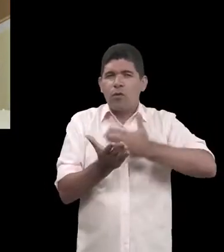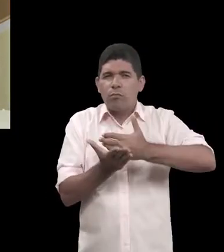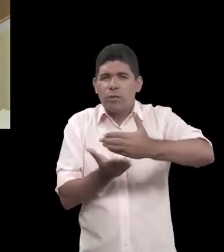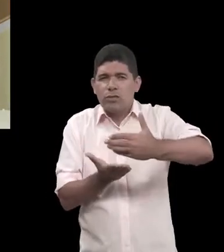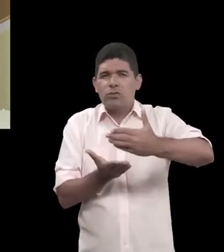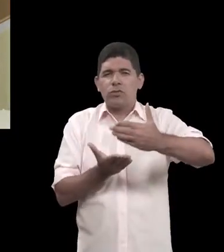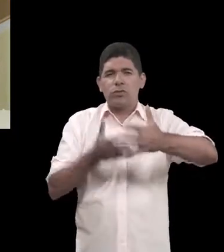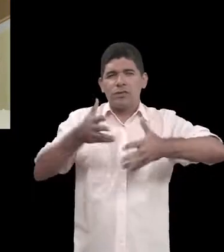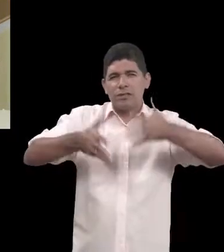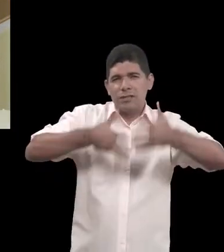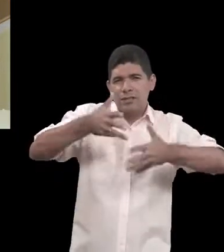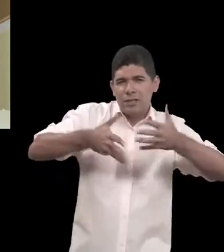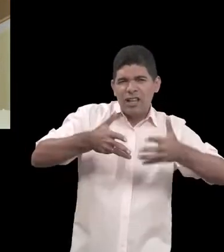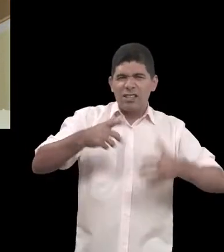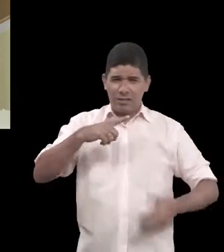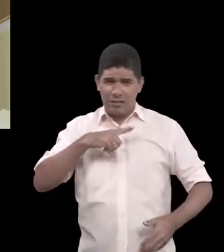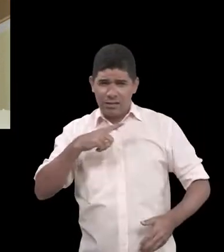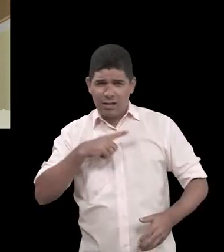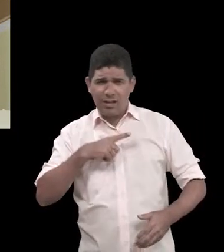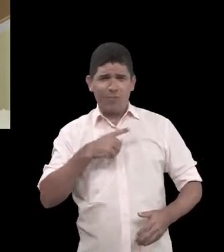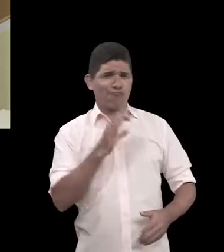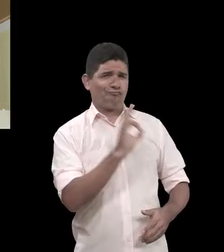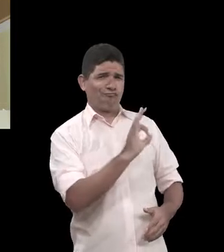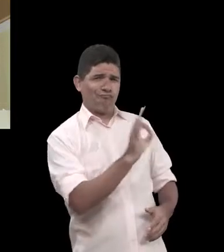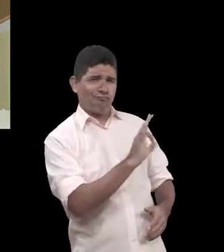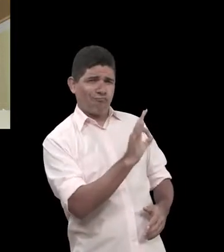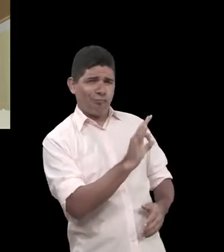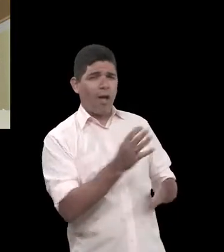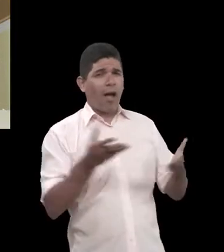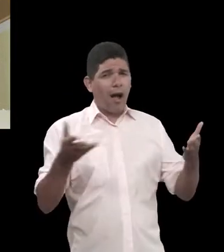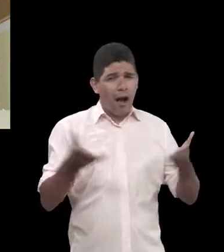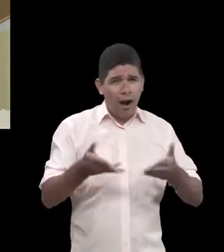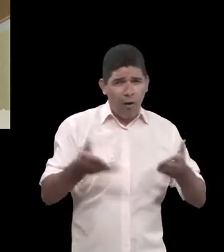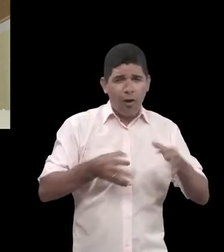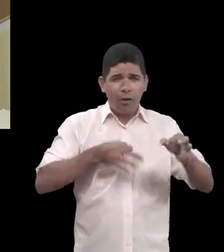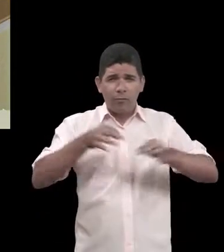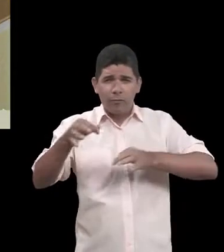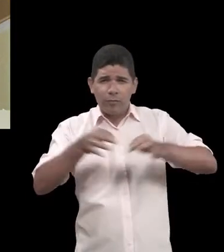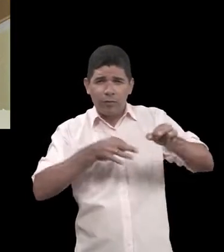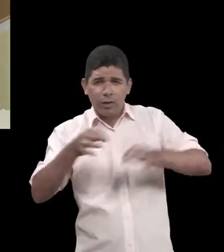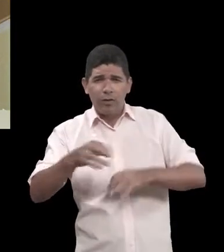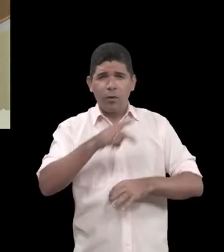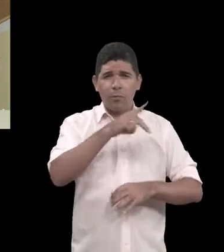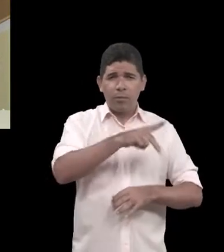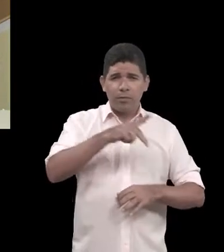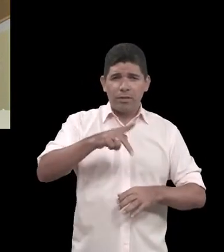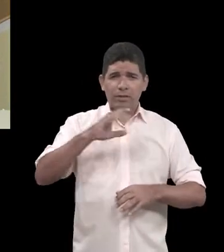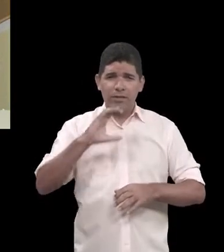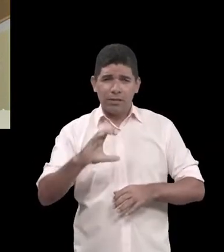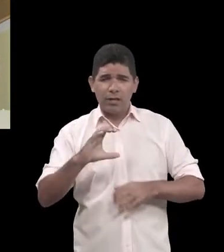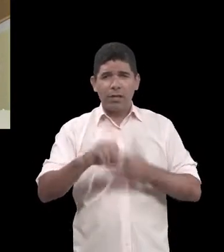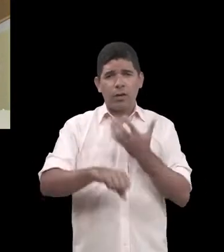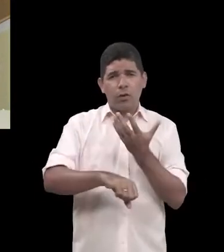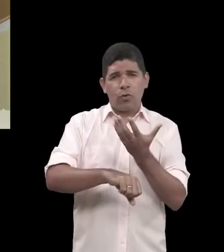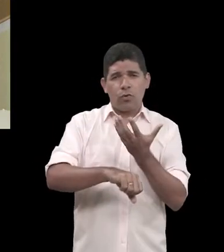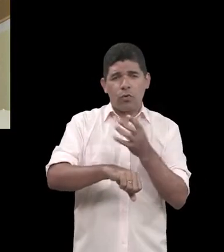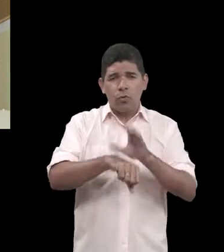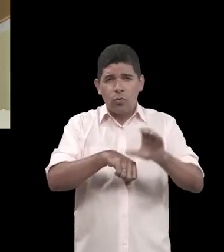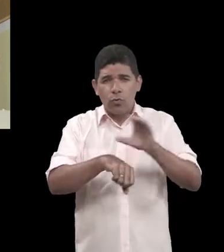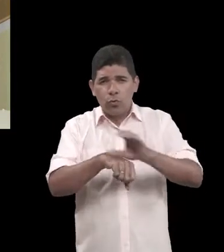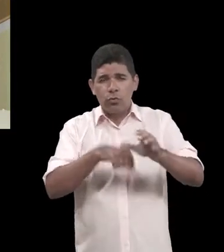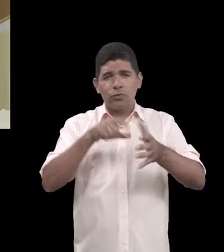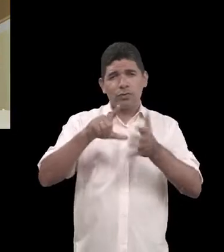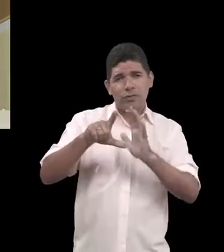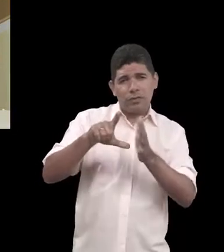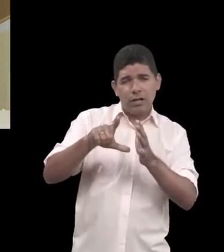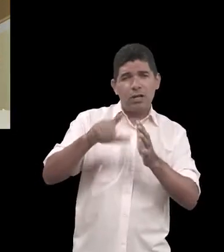de sinais. No momento, a gente está reformulando o nosso PPC do curso, né? Então, Talvez entre alguma disciplina